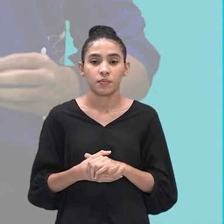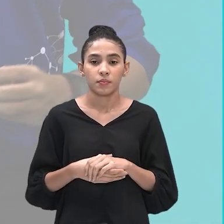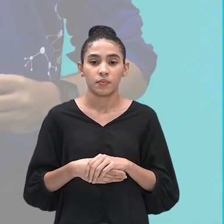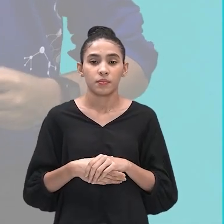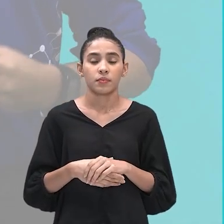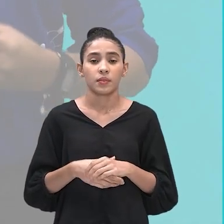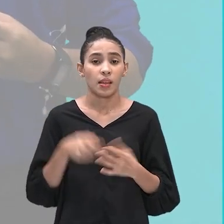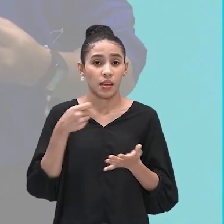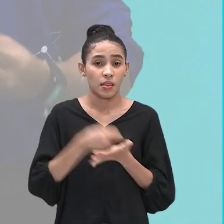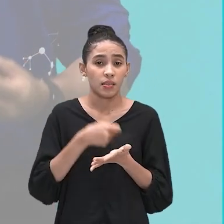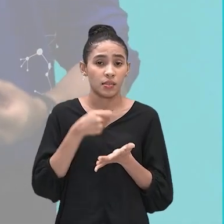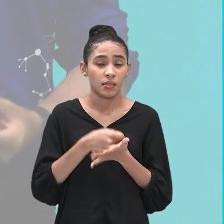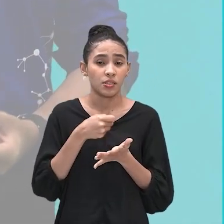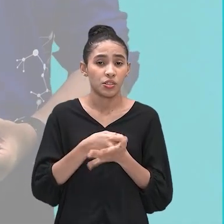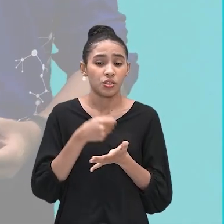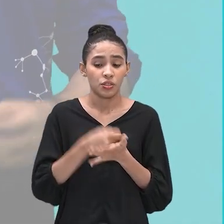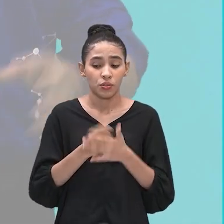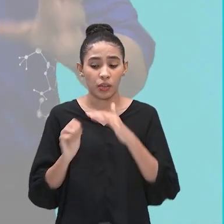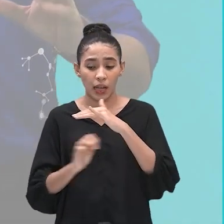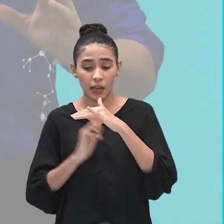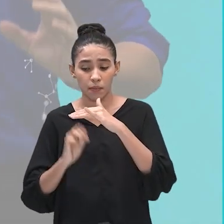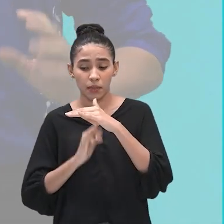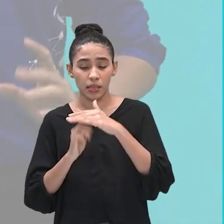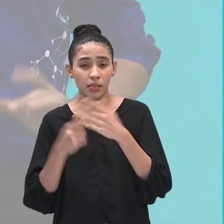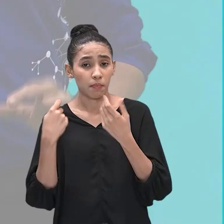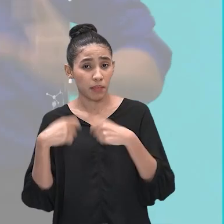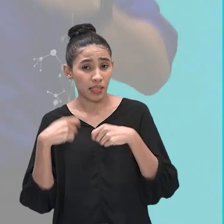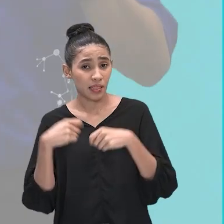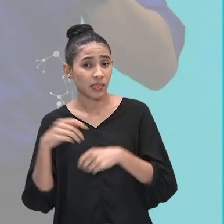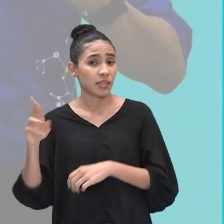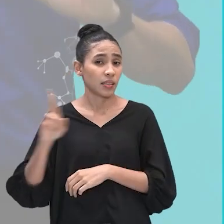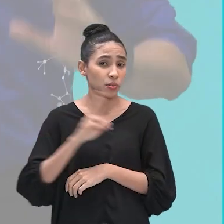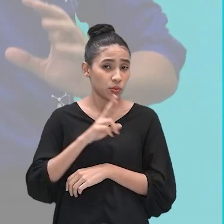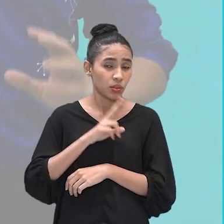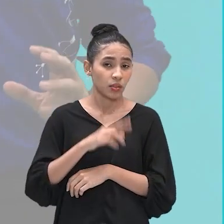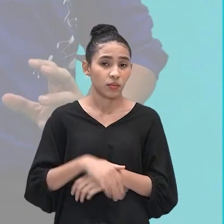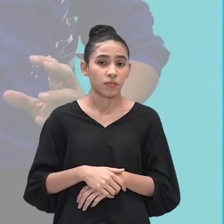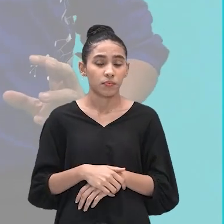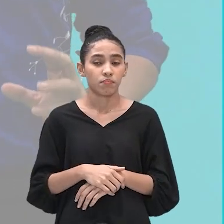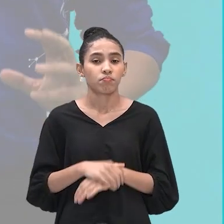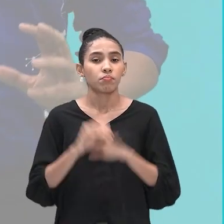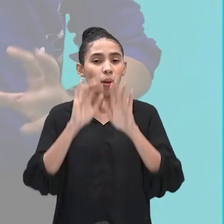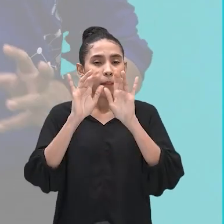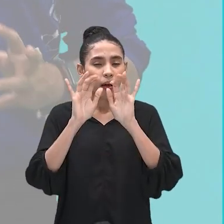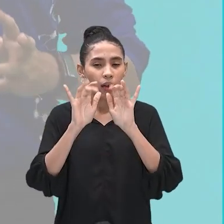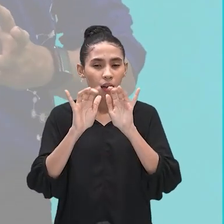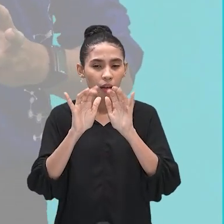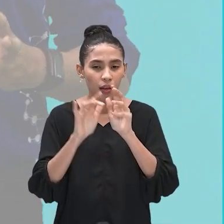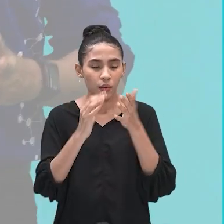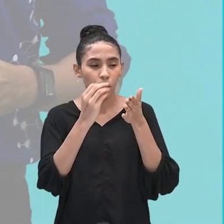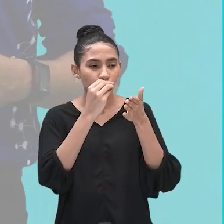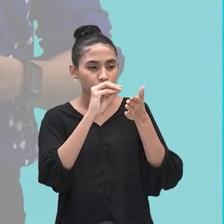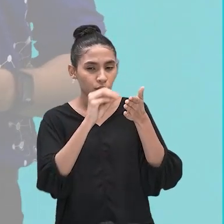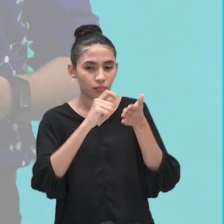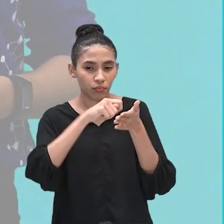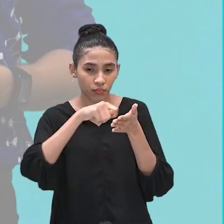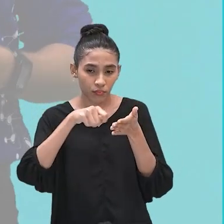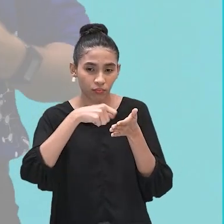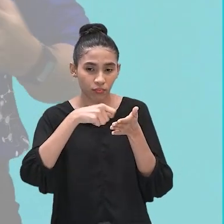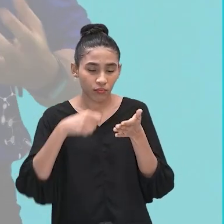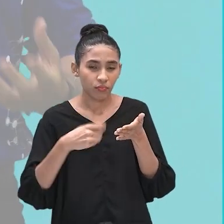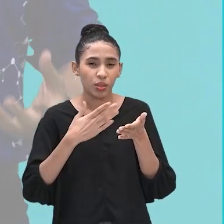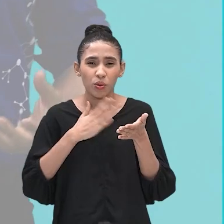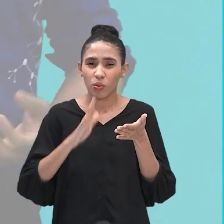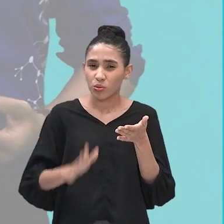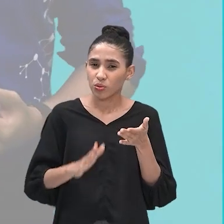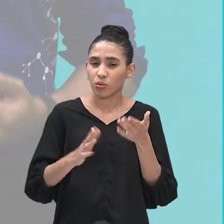Ele exigiu um posicionamento. Eu estou colocando, né, escreveu lá que estava colocando a insatisfação dele, a